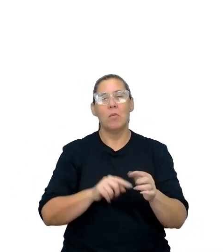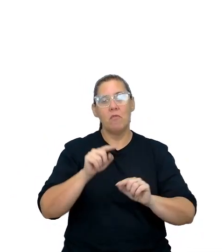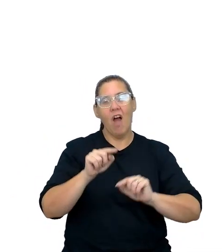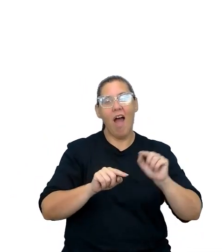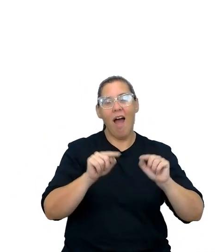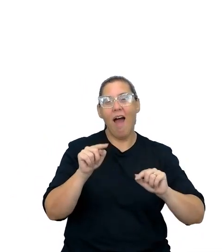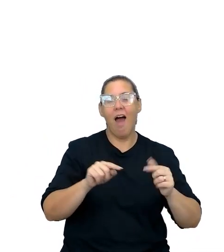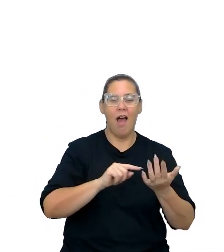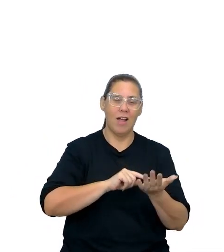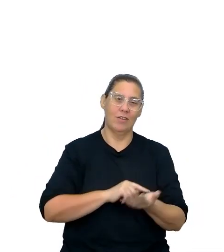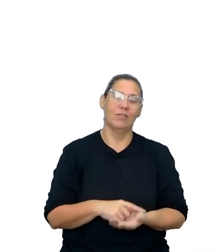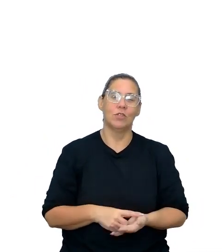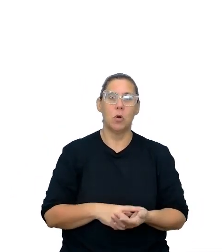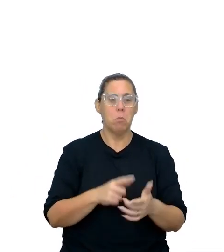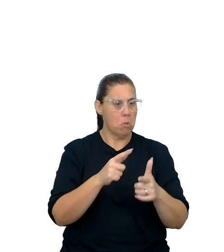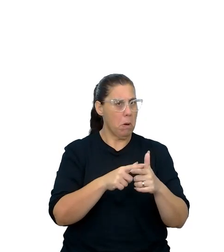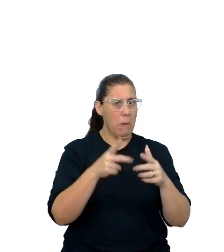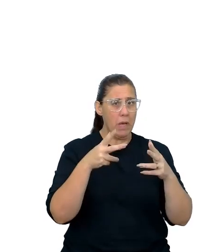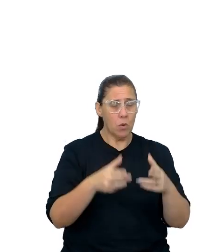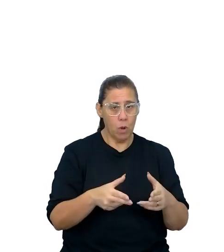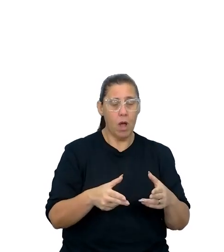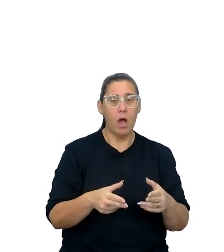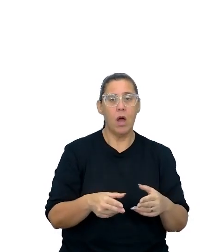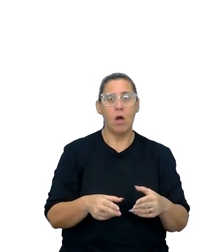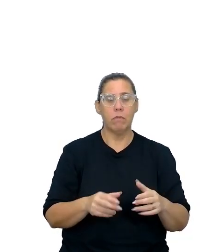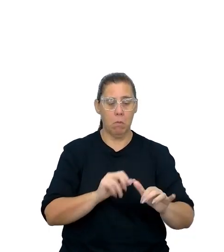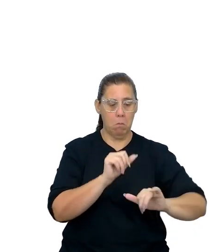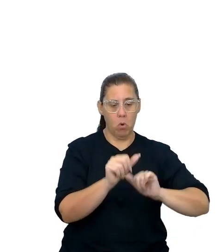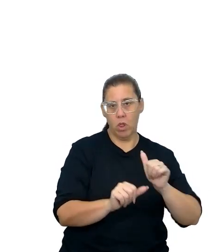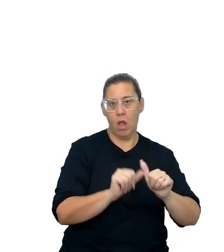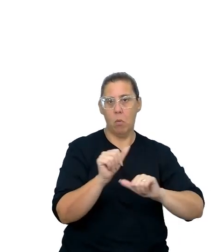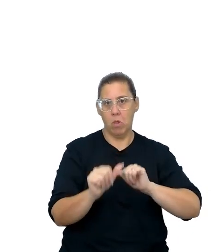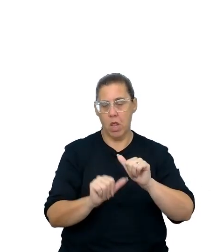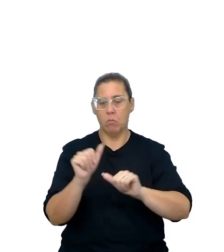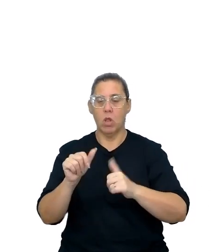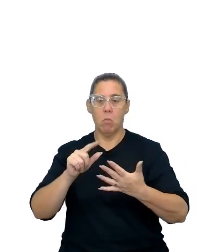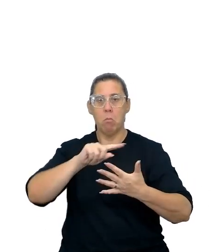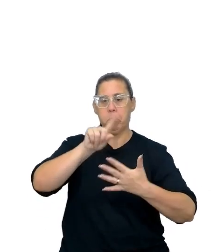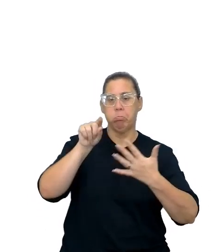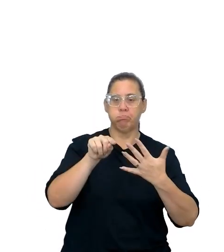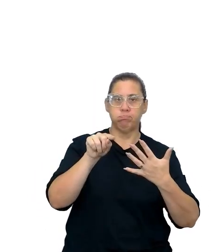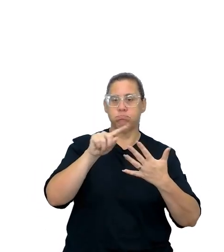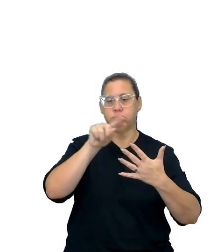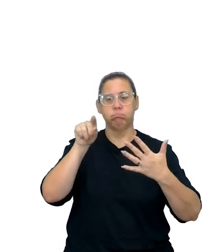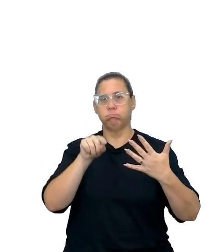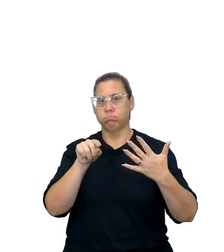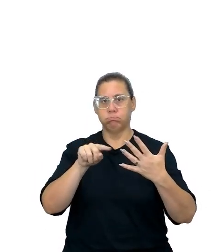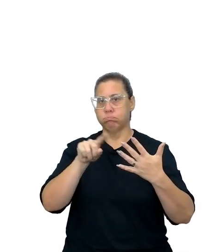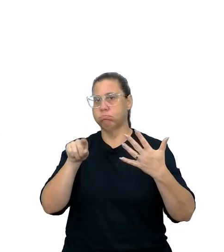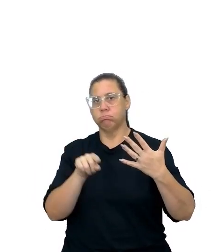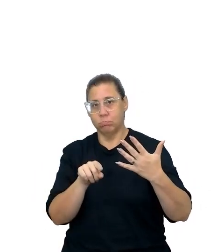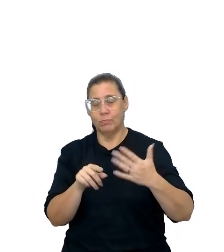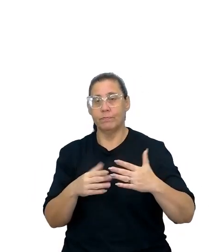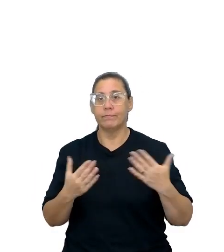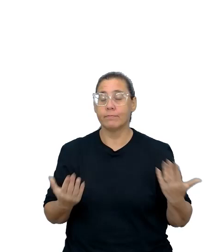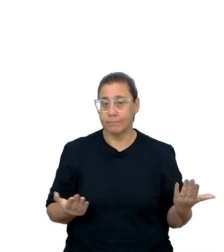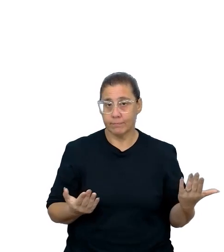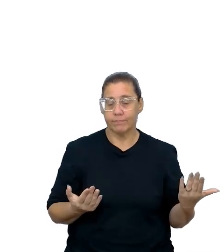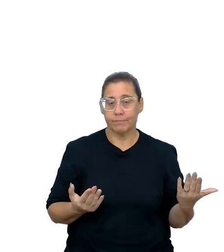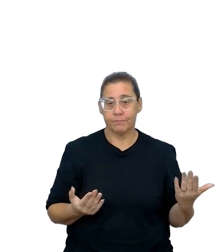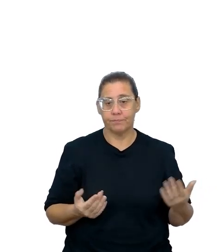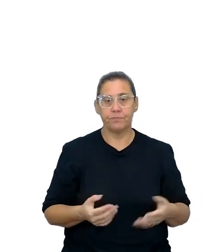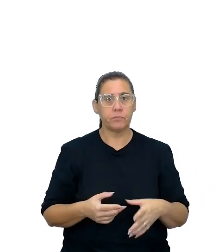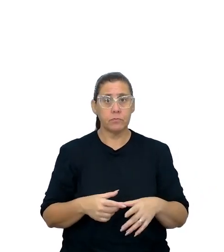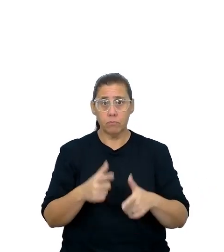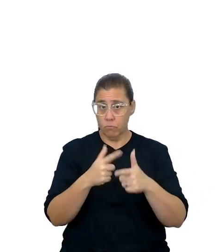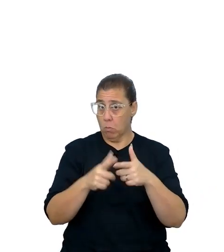nossos problemas. Com o mesmo problema, eu estou fazendo a mudança da incógnita, né, mudando aqui. Vocês podem ver que é o